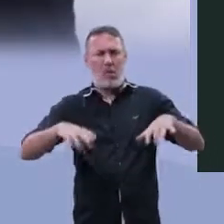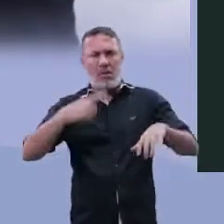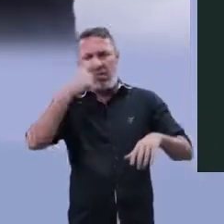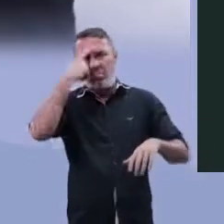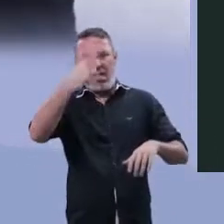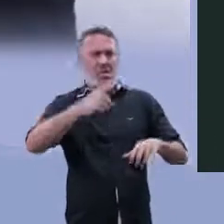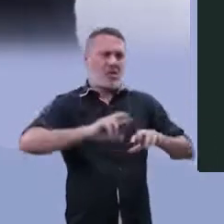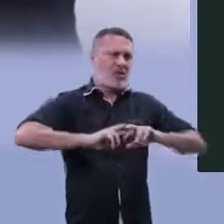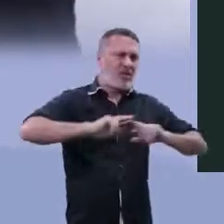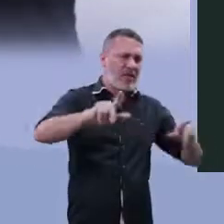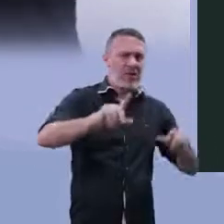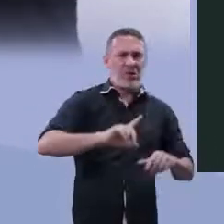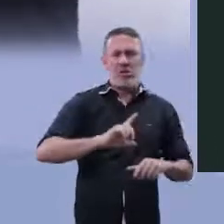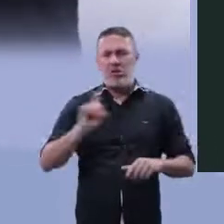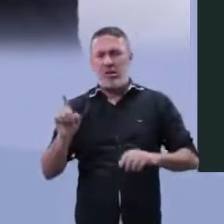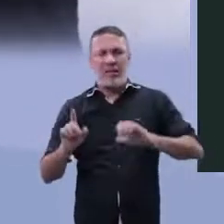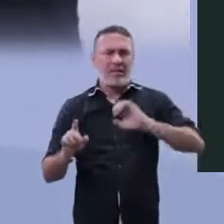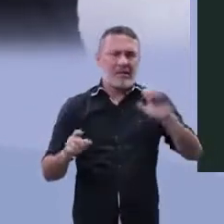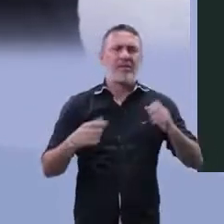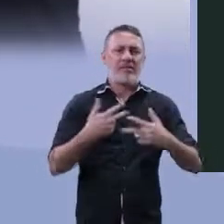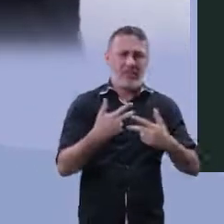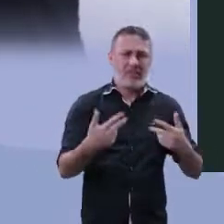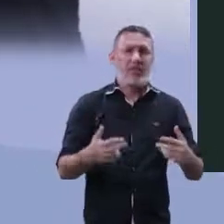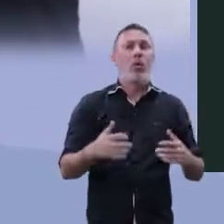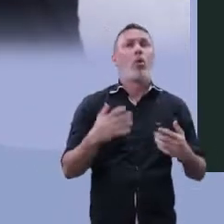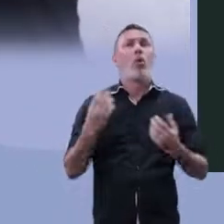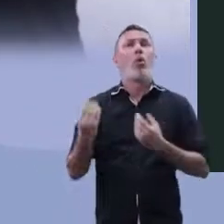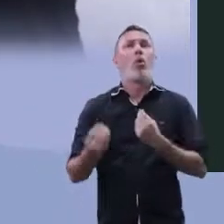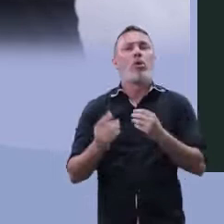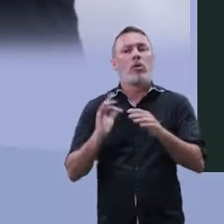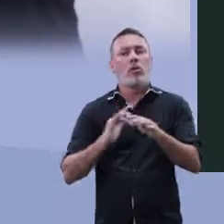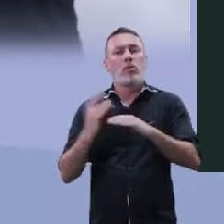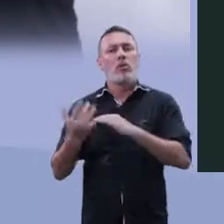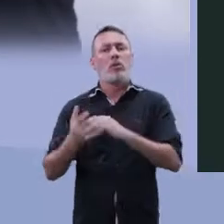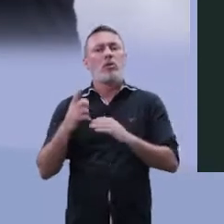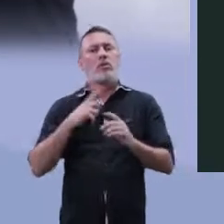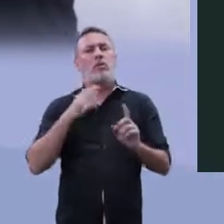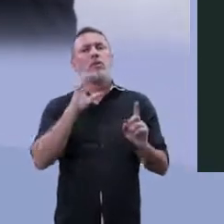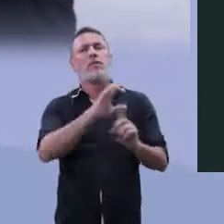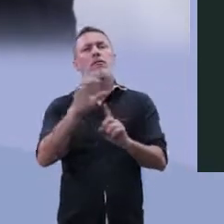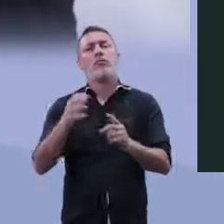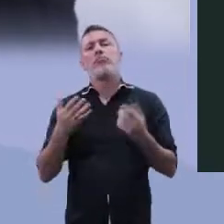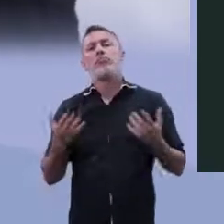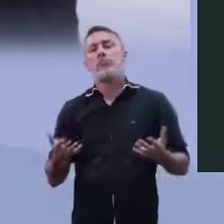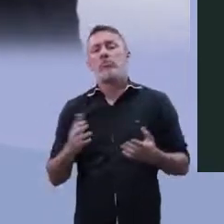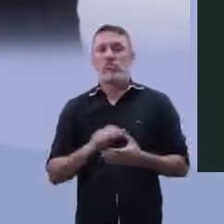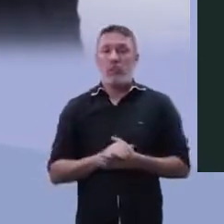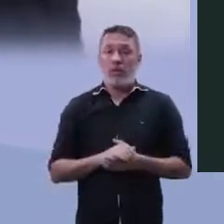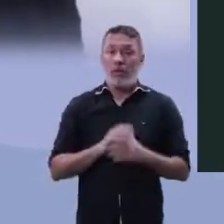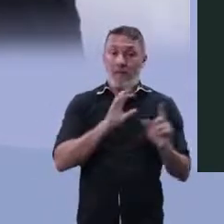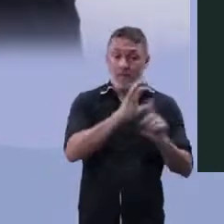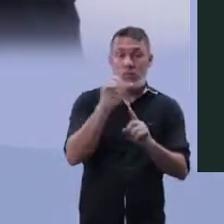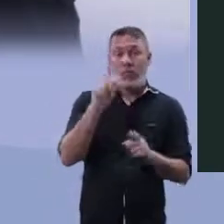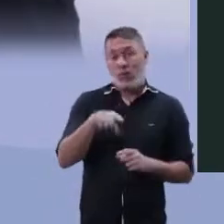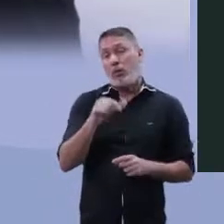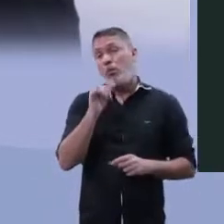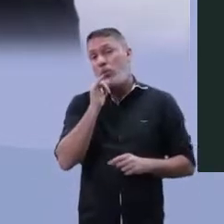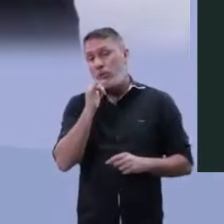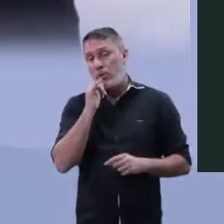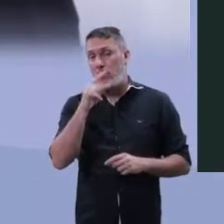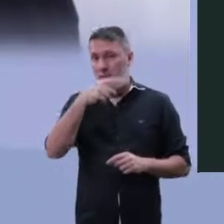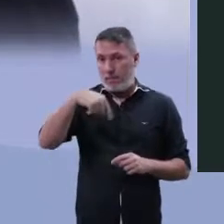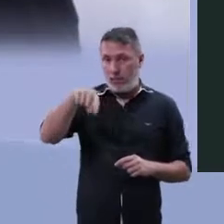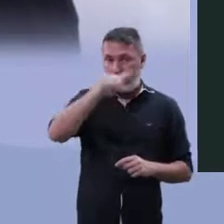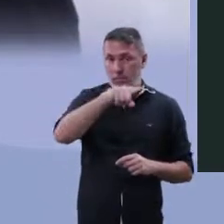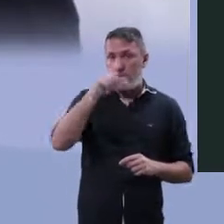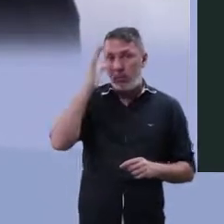né? A defesa incondicional de ideias sem dar espaço a outros, e como é que essas redes sociais elas influenciam? Influenciam à medida